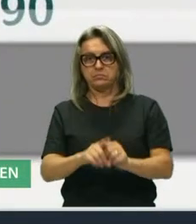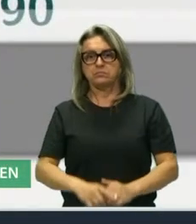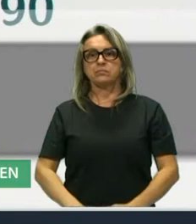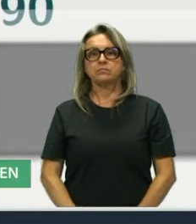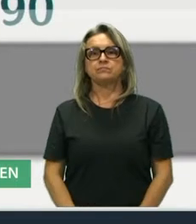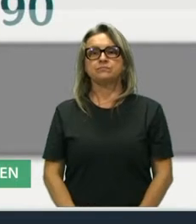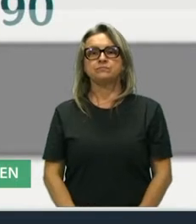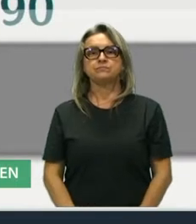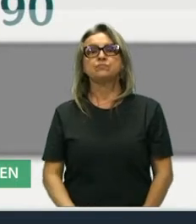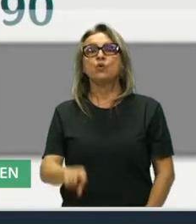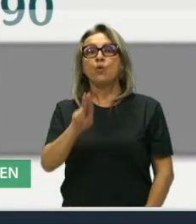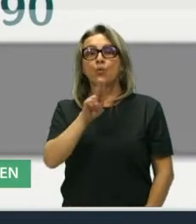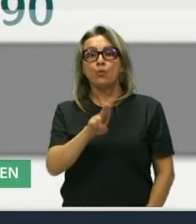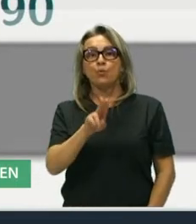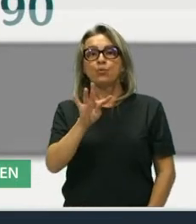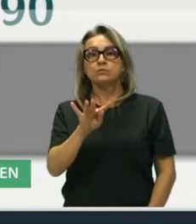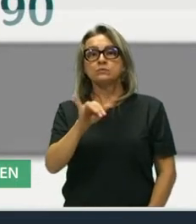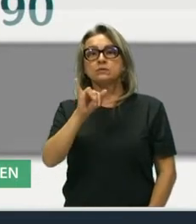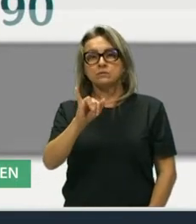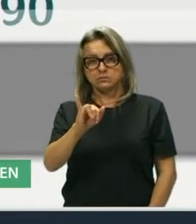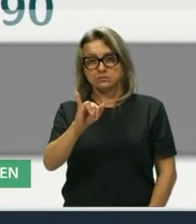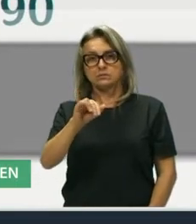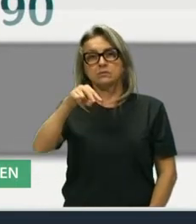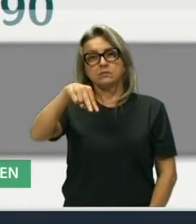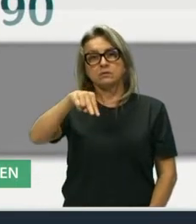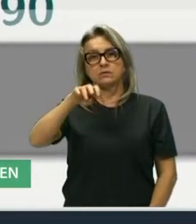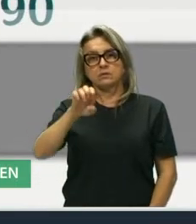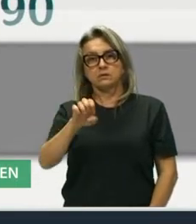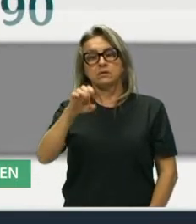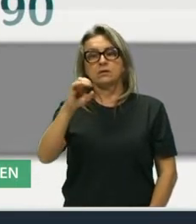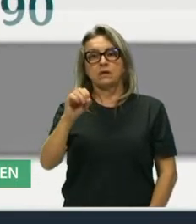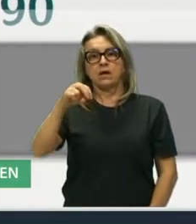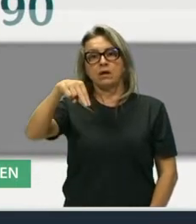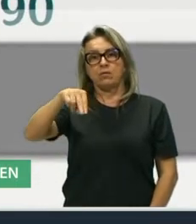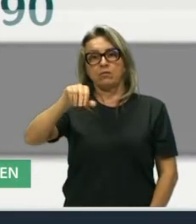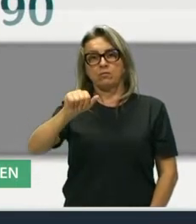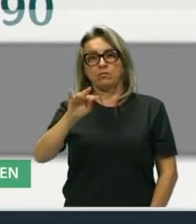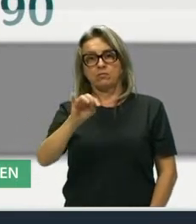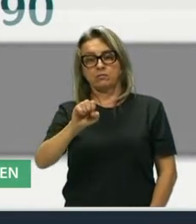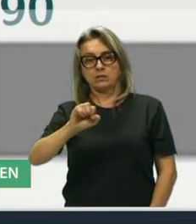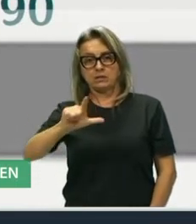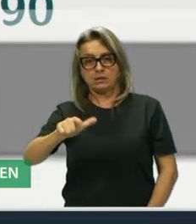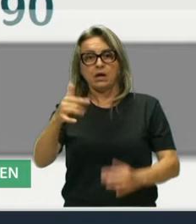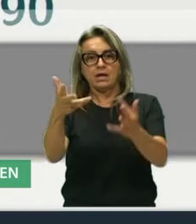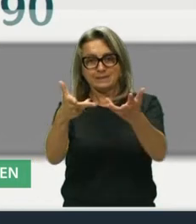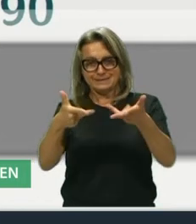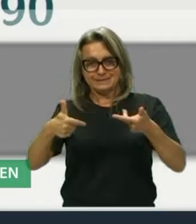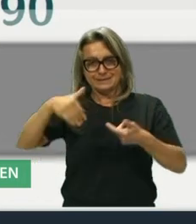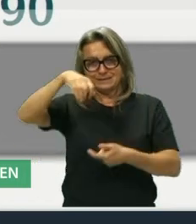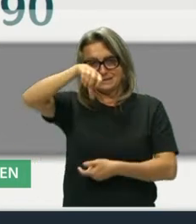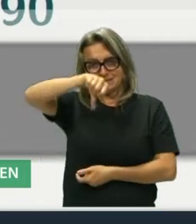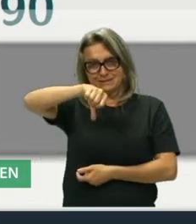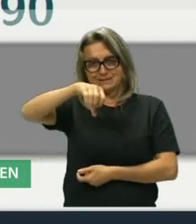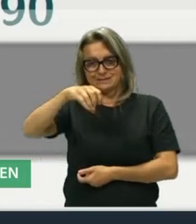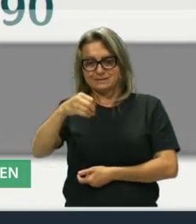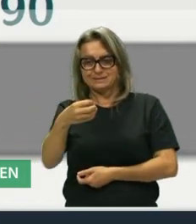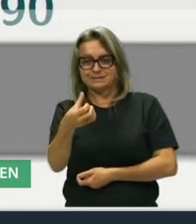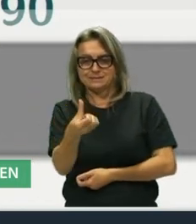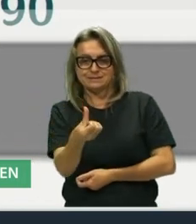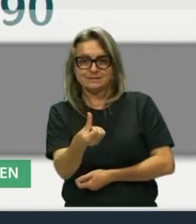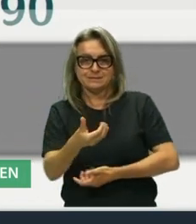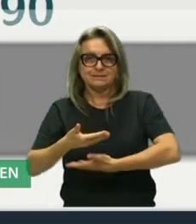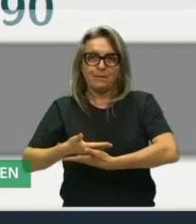Na UTI neonatal, recebemos 906 bebês, 90